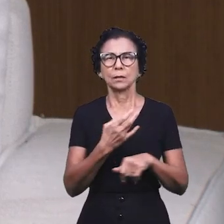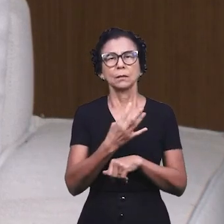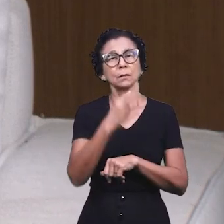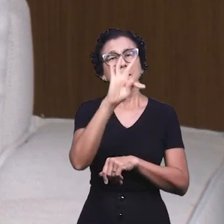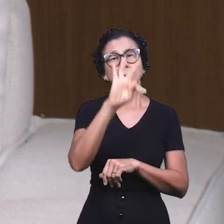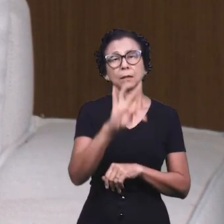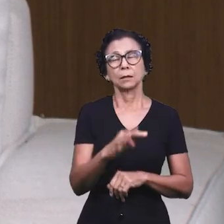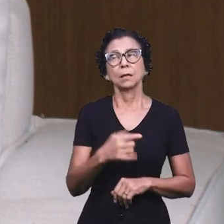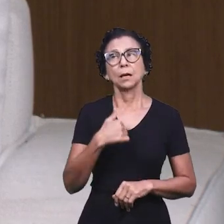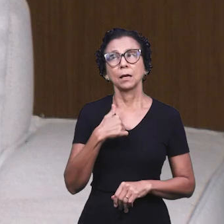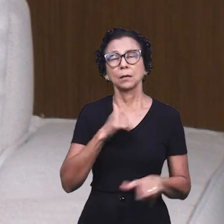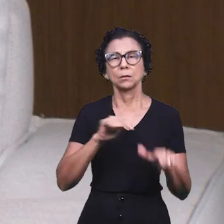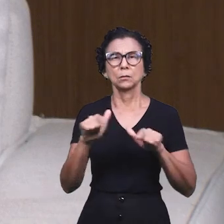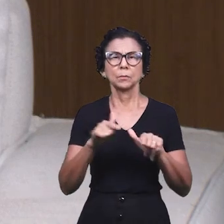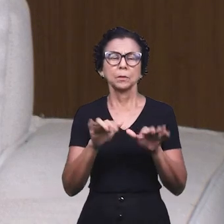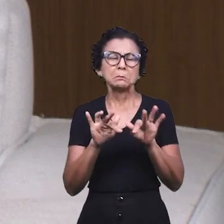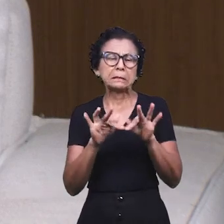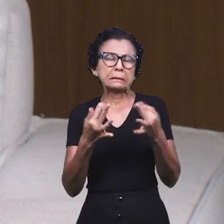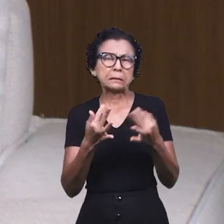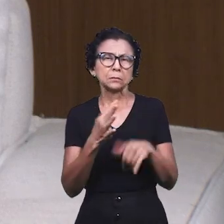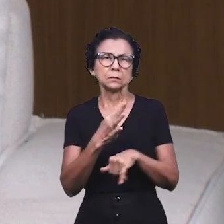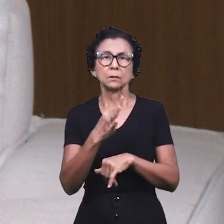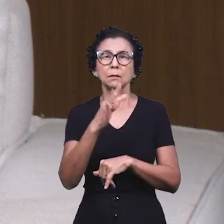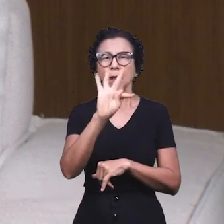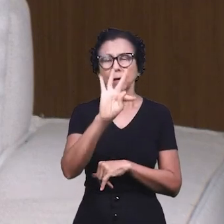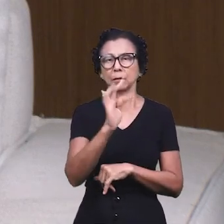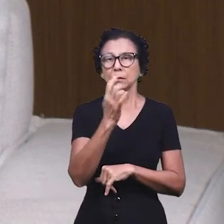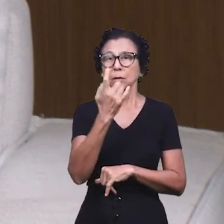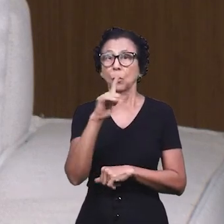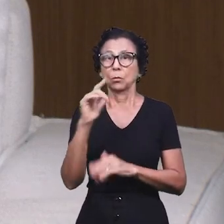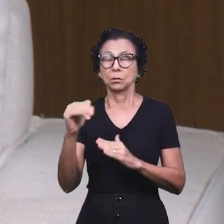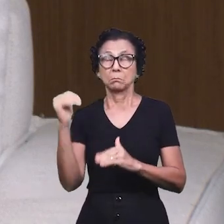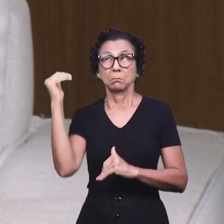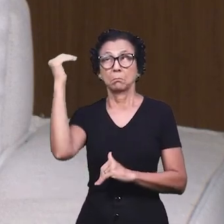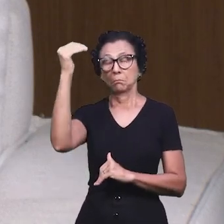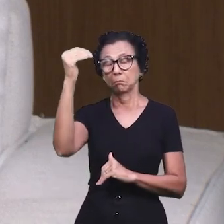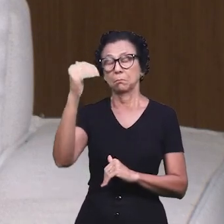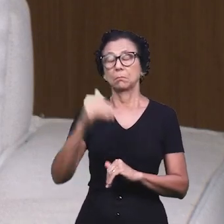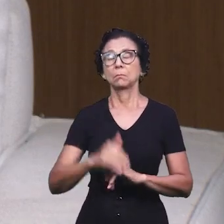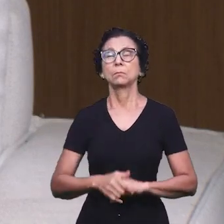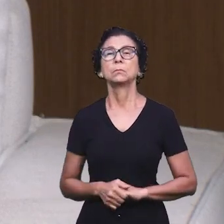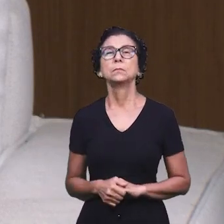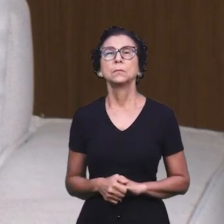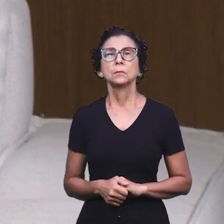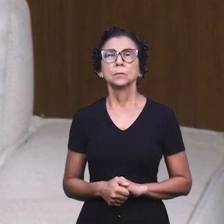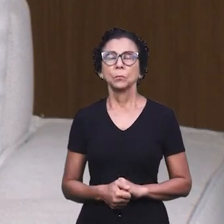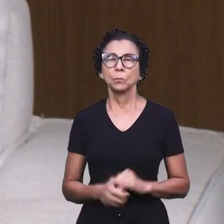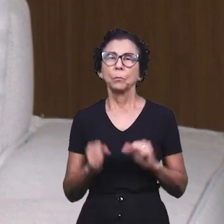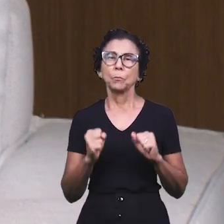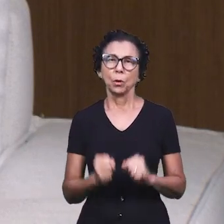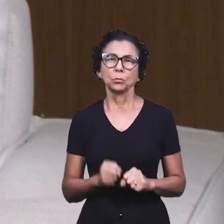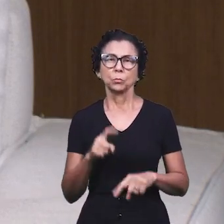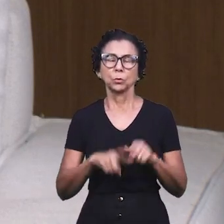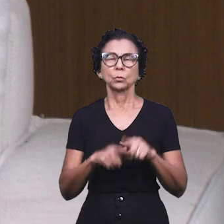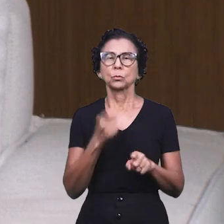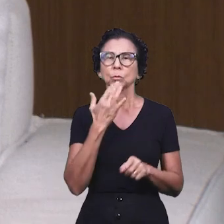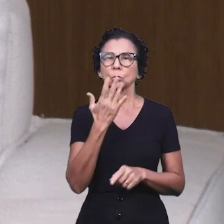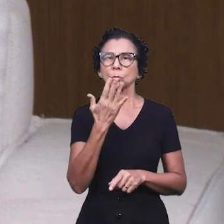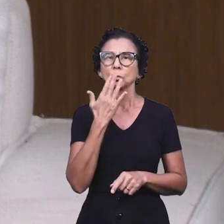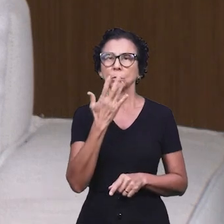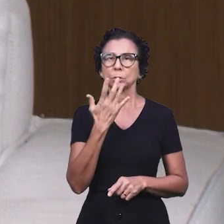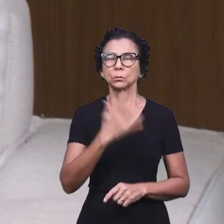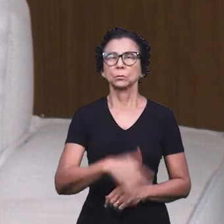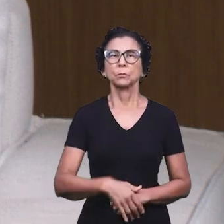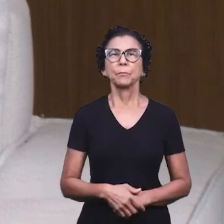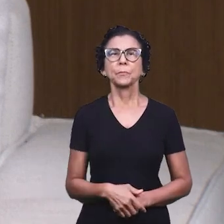várias técnicas. Eu trabalho com a técnica a mais simples, porque tem outras técnicas que você pode trabalhar no produto colorido,